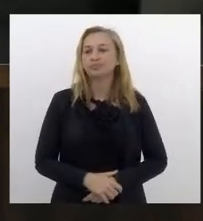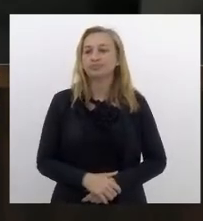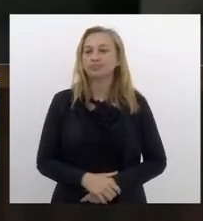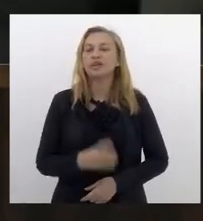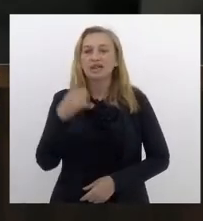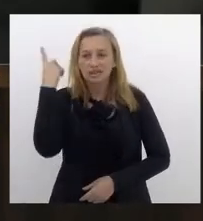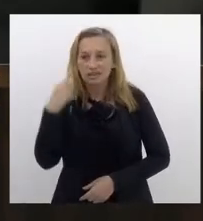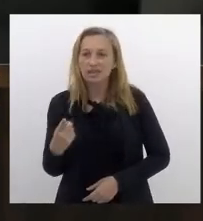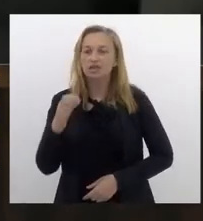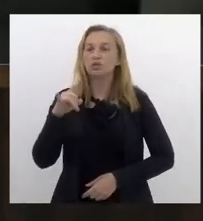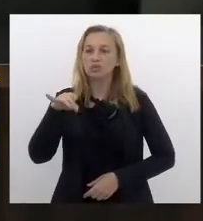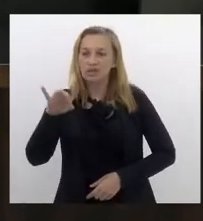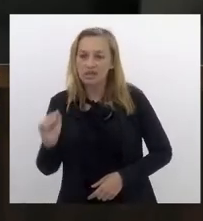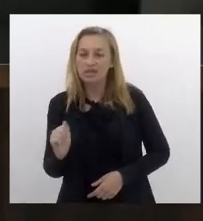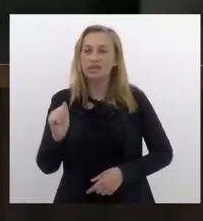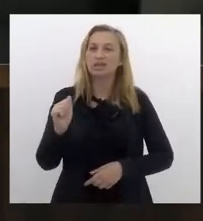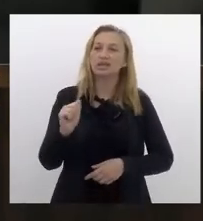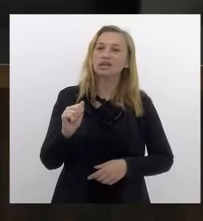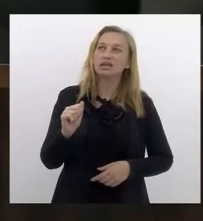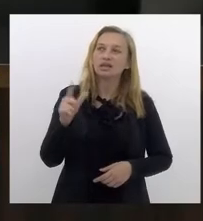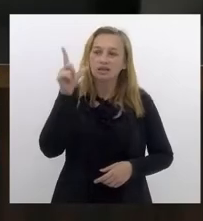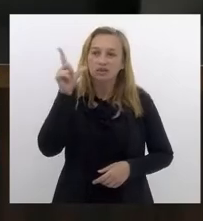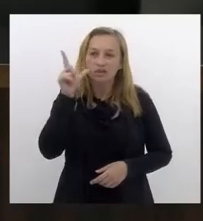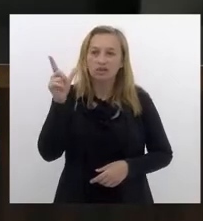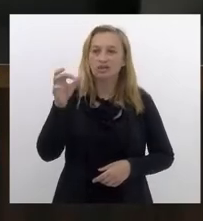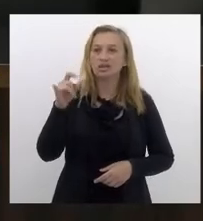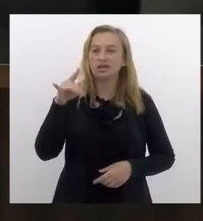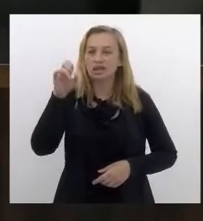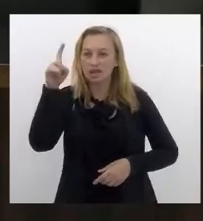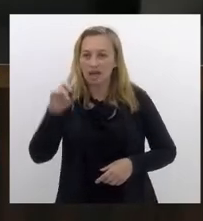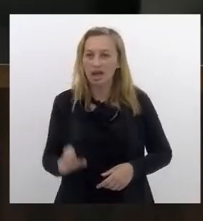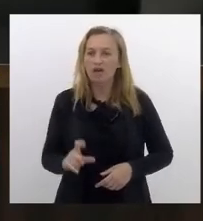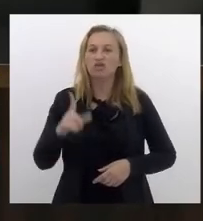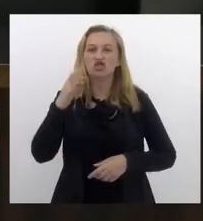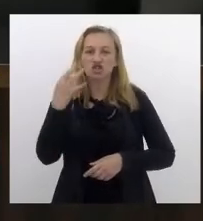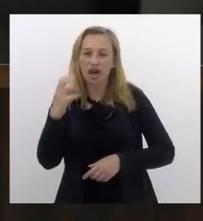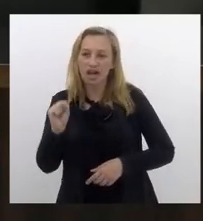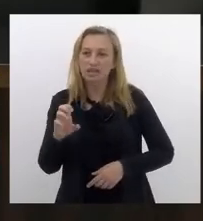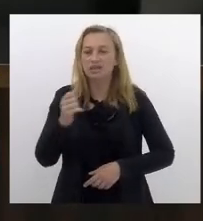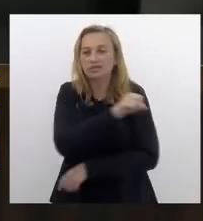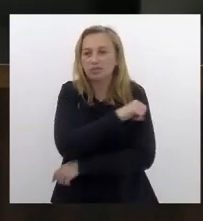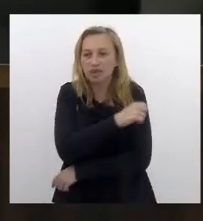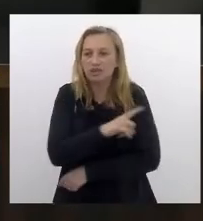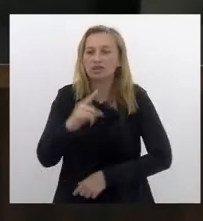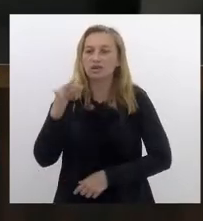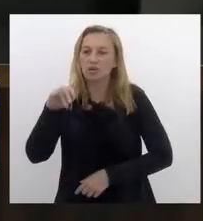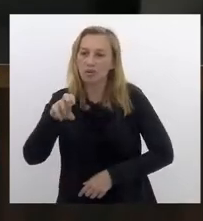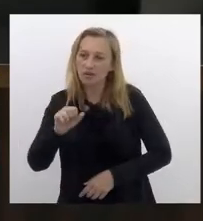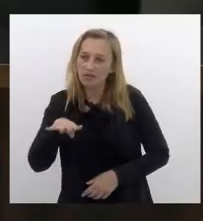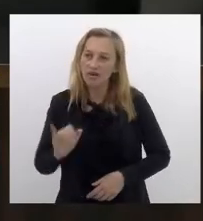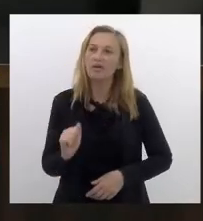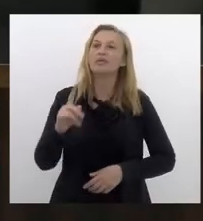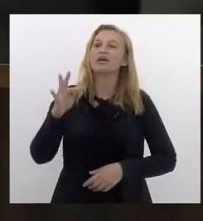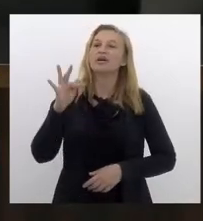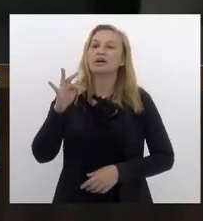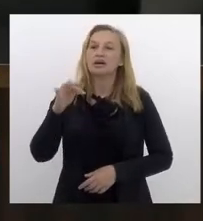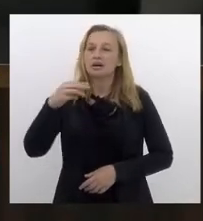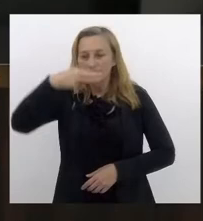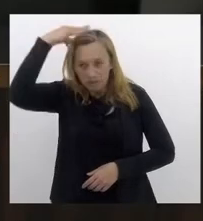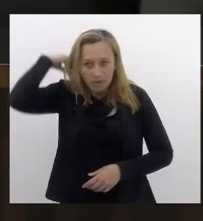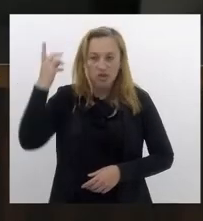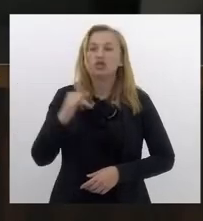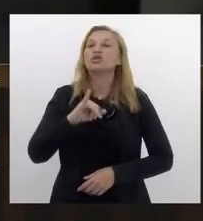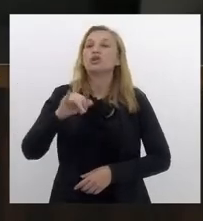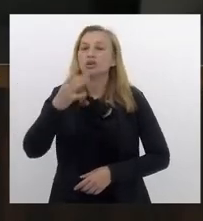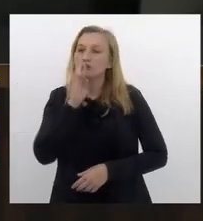Dani Monteira, Lucinha, Mônica Francisco, Anderson Moraes, Daniel Librelon, Renata Souza, Charles Batista, enfermeira Regiane, Samuel Malafaia, Márcio Pacheco, Jaumir Júnior,